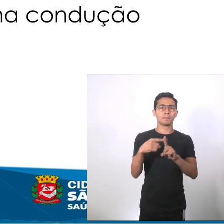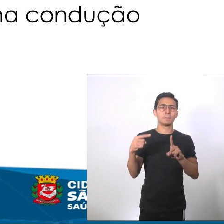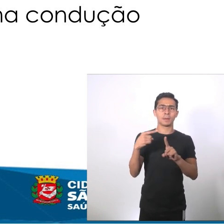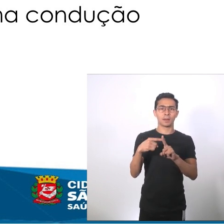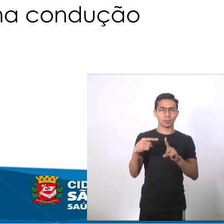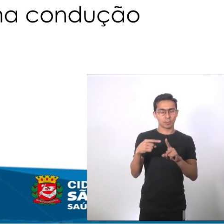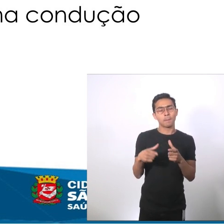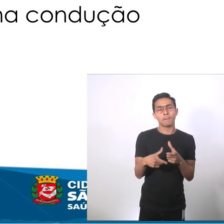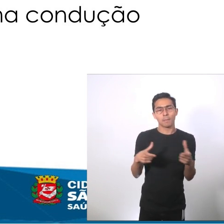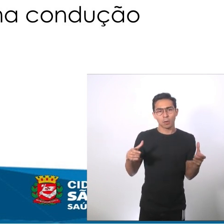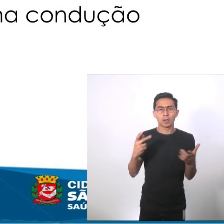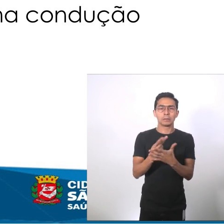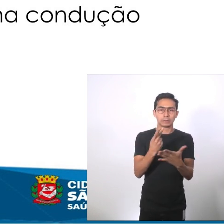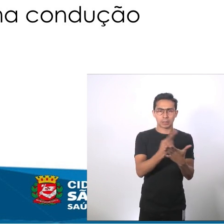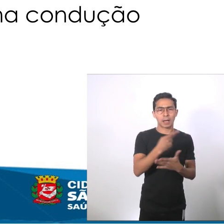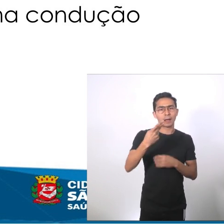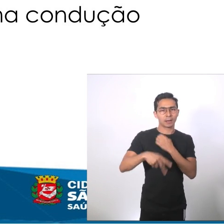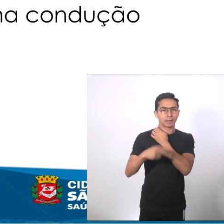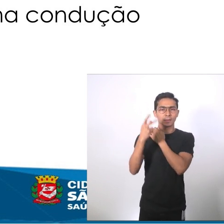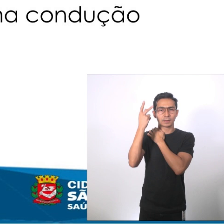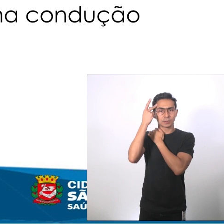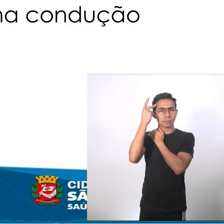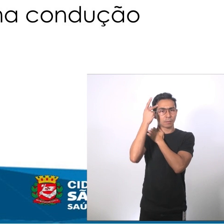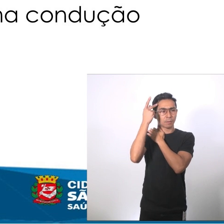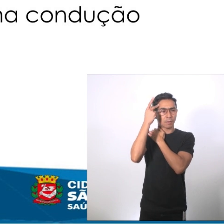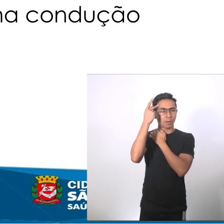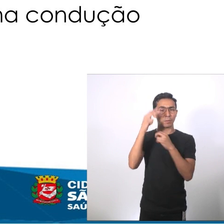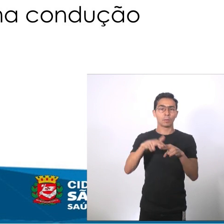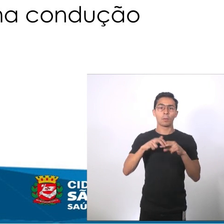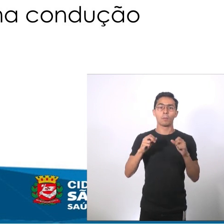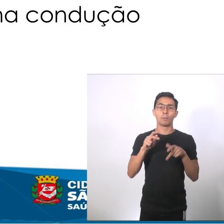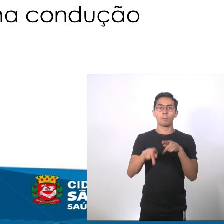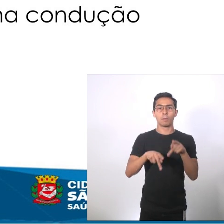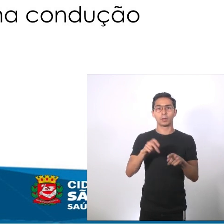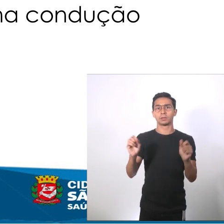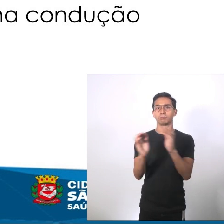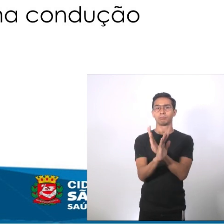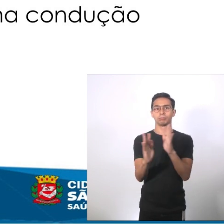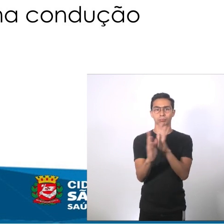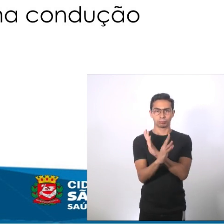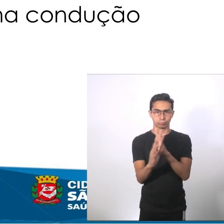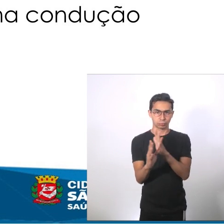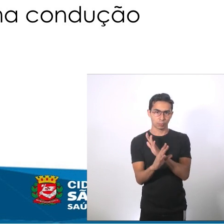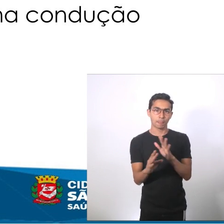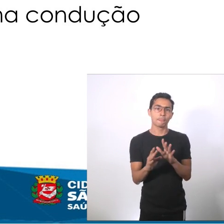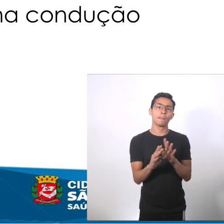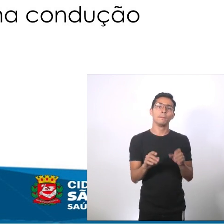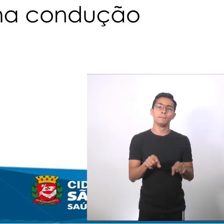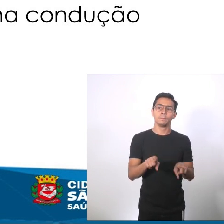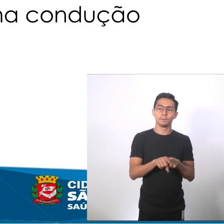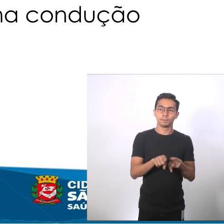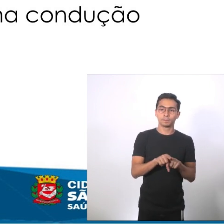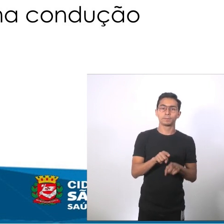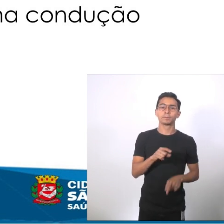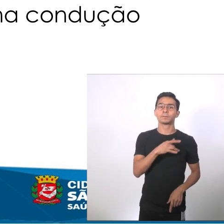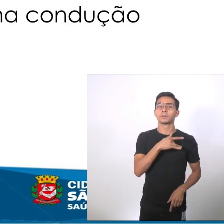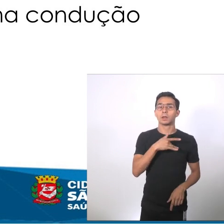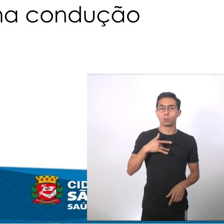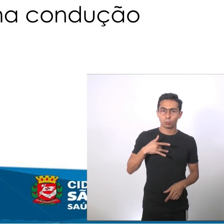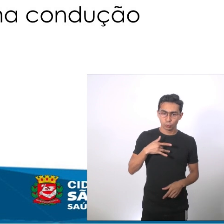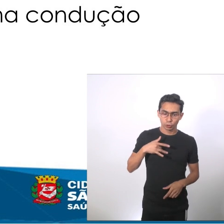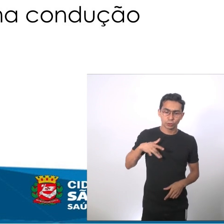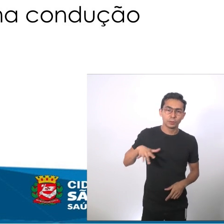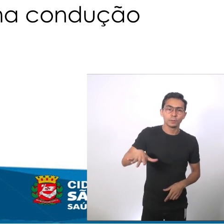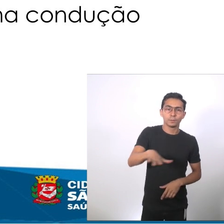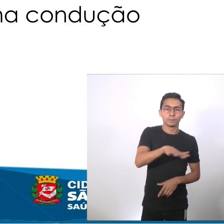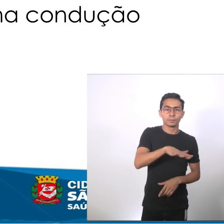aqui, pelo número de população, pela capilaridade do nosso serviço de saúde, pela capacidade dos nossos profissionais de fazer